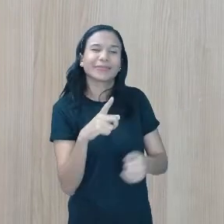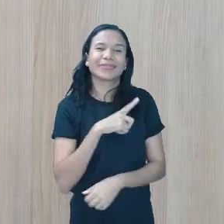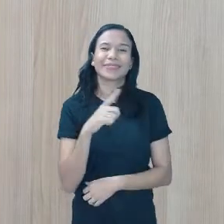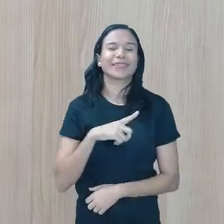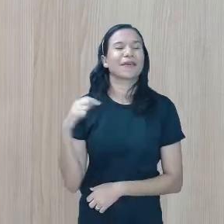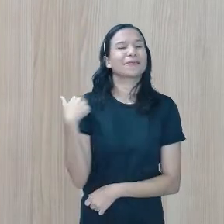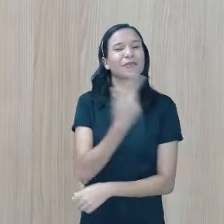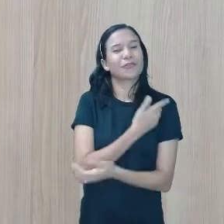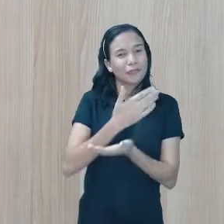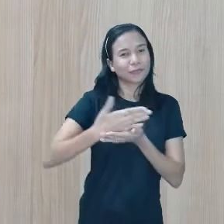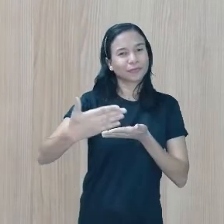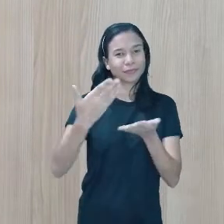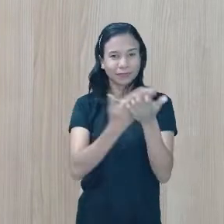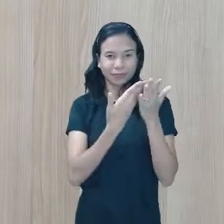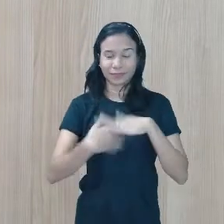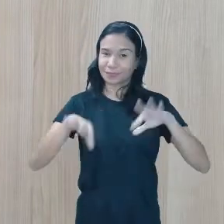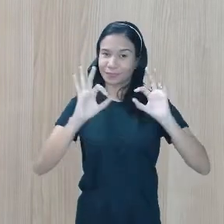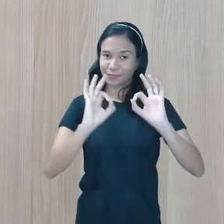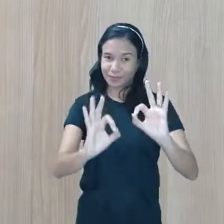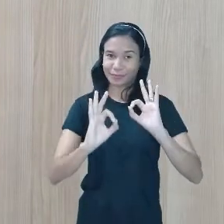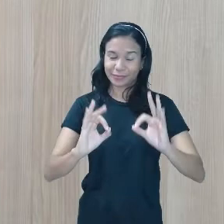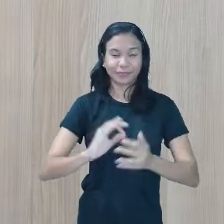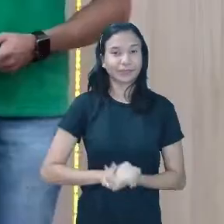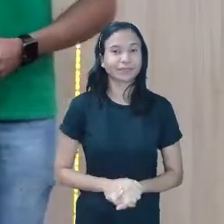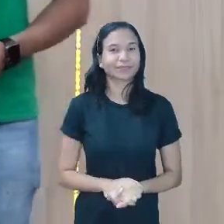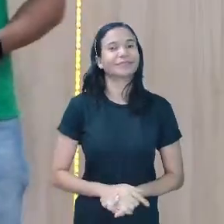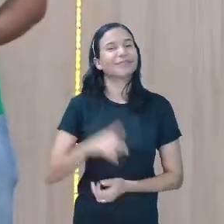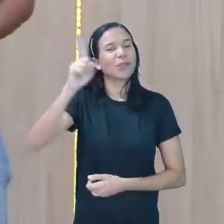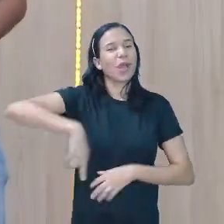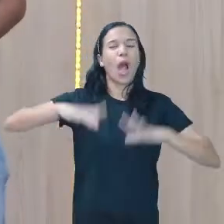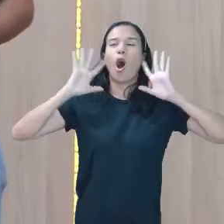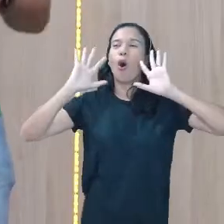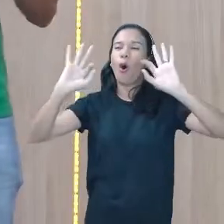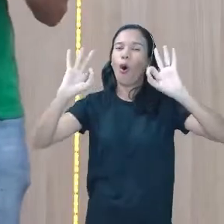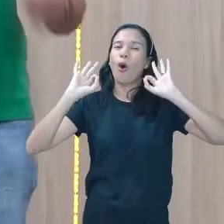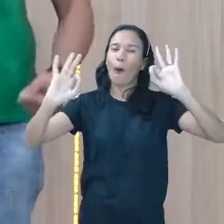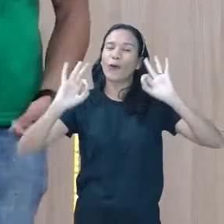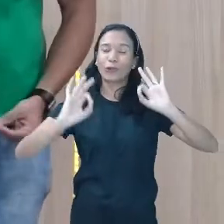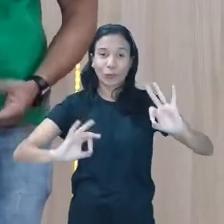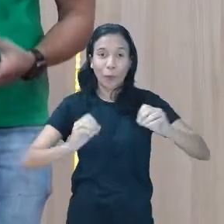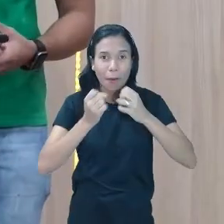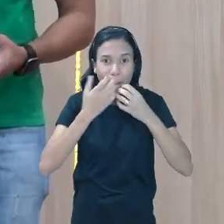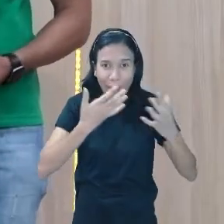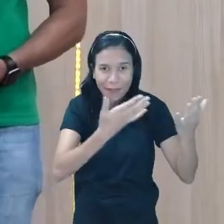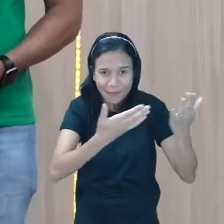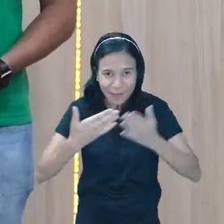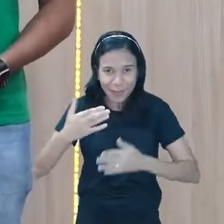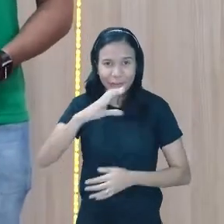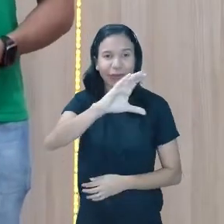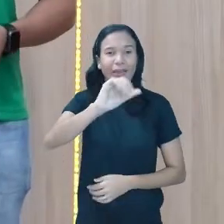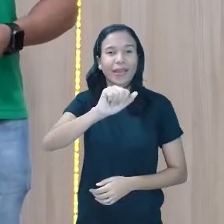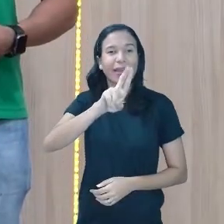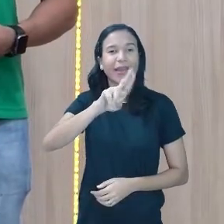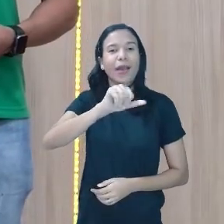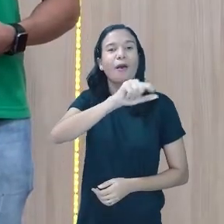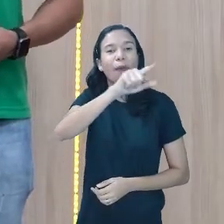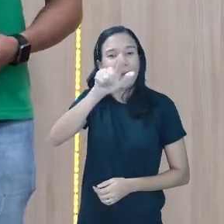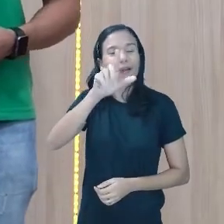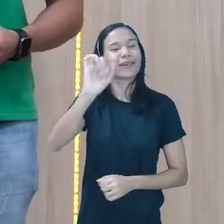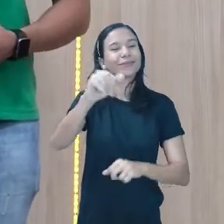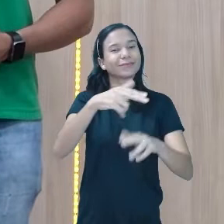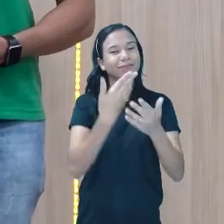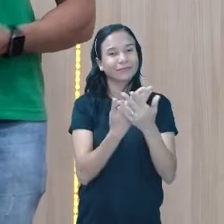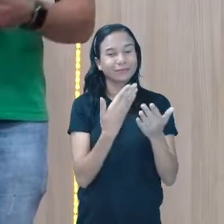veja aí para a gente poder interagir mais, tá certo? Show de bola, Cauã, seja muito bem-vindo aqui à